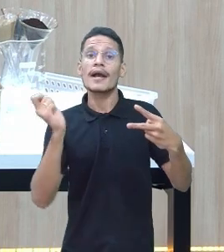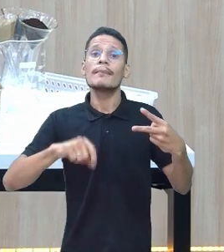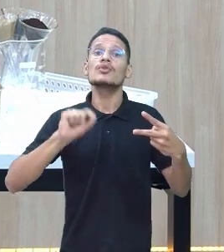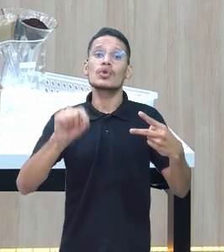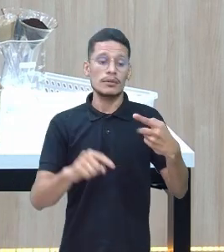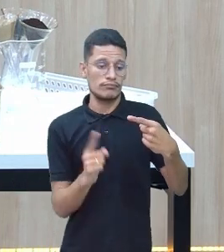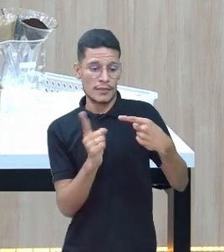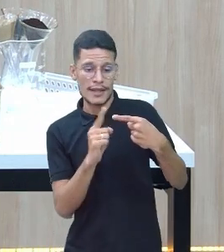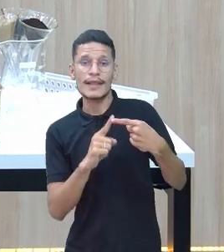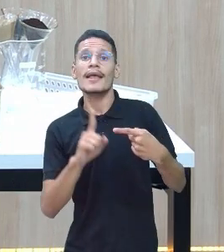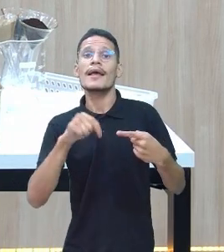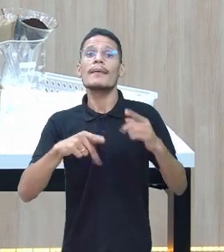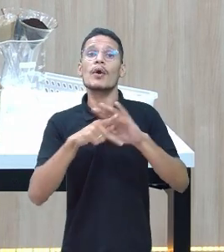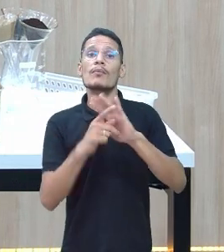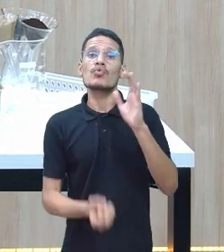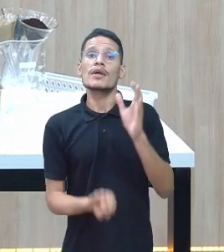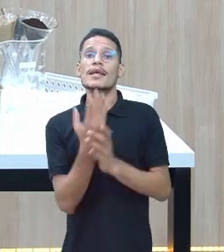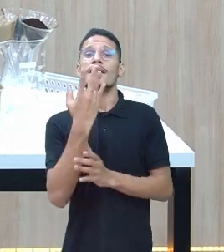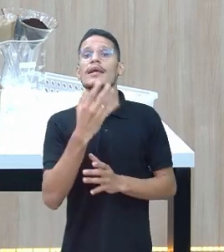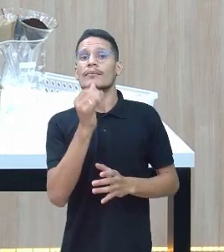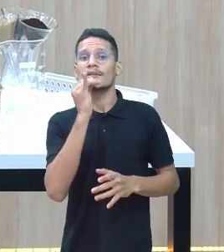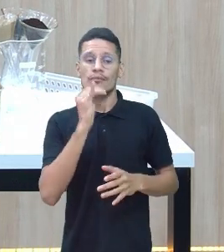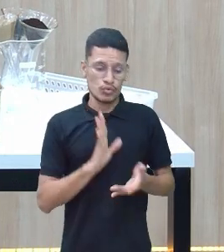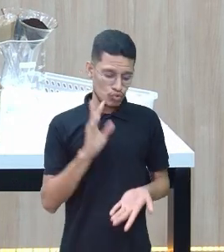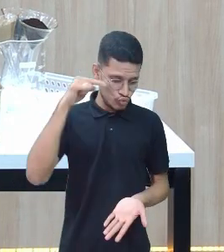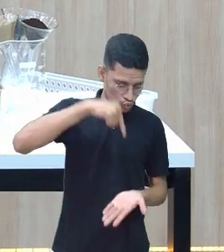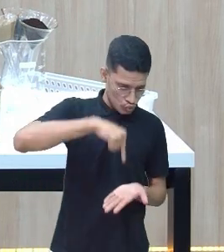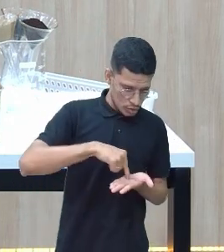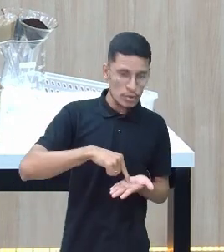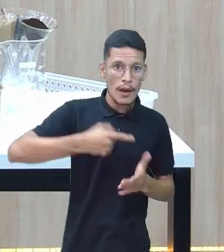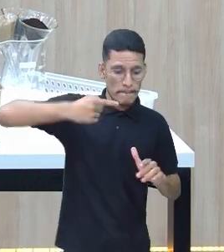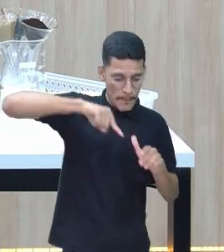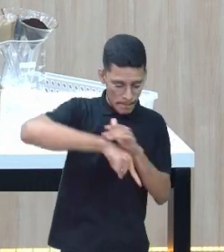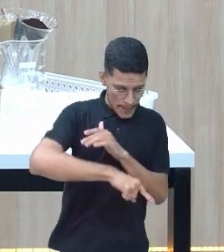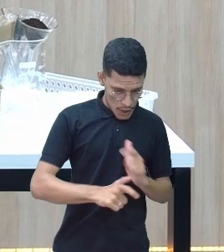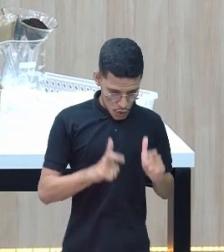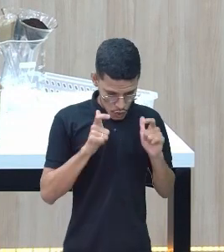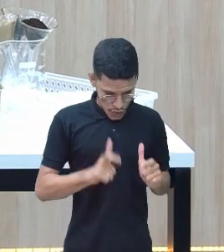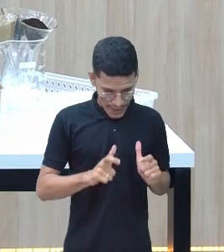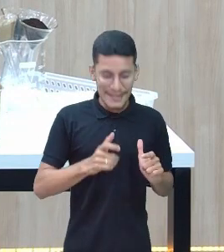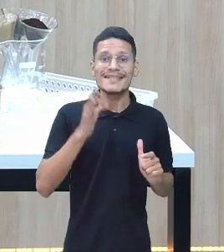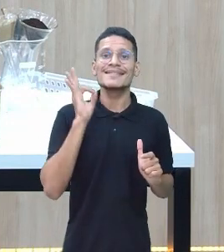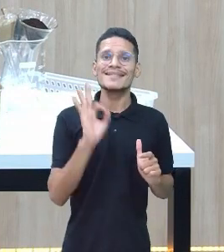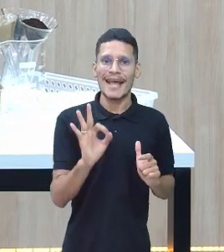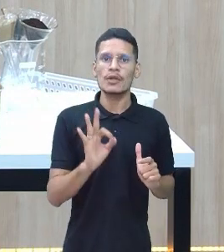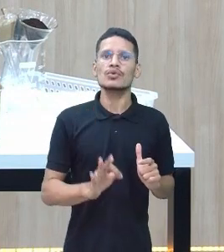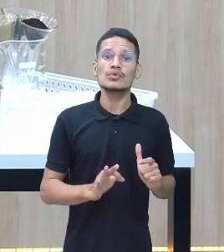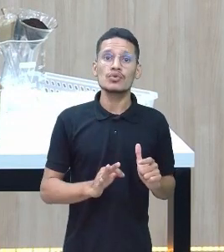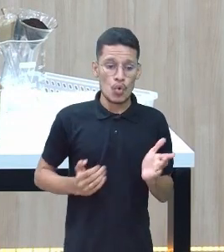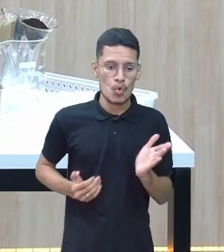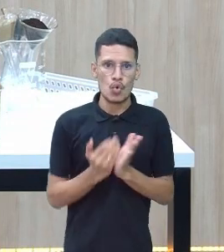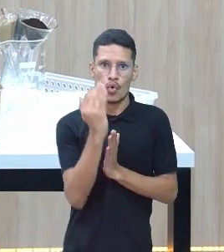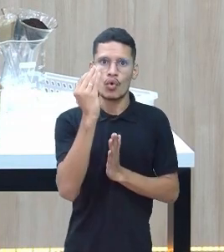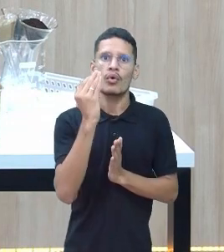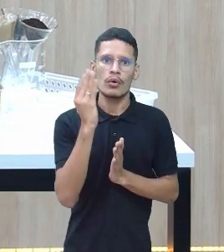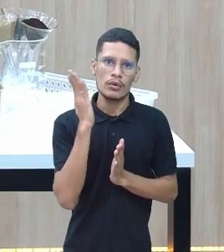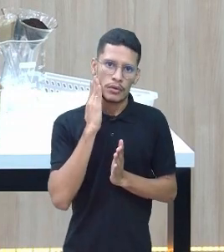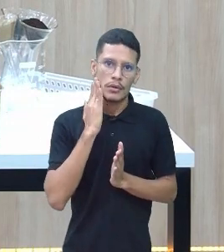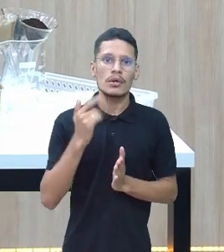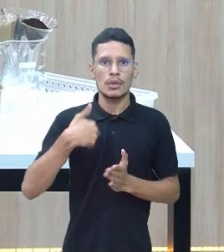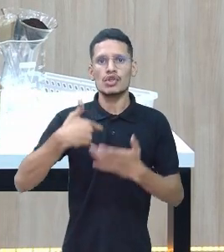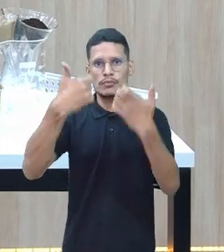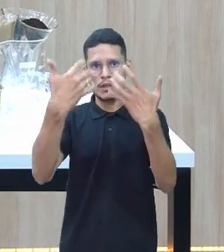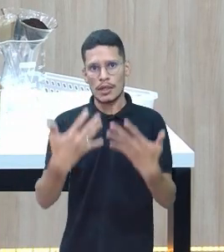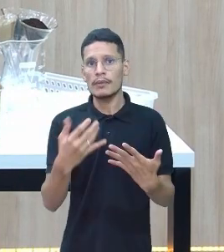tipo de solo, a rocha matriz está no local certo, no local de origem. Como eu coloquei ali,